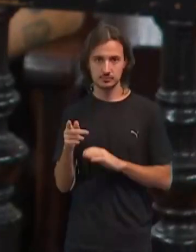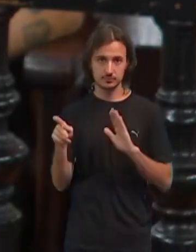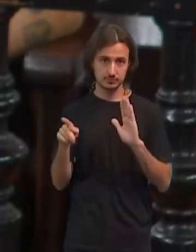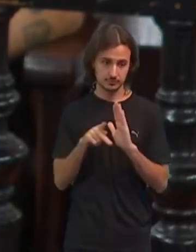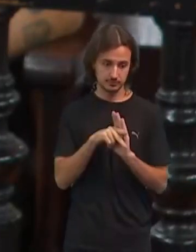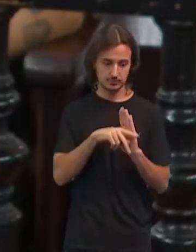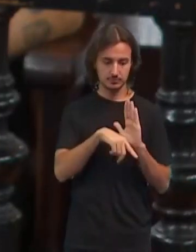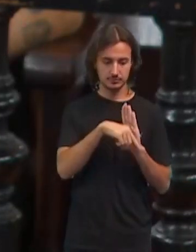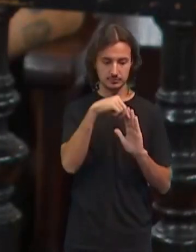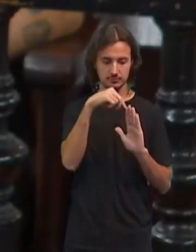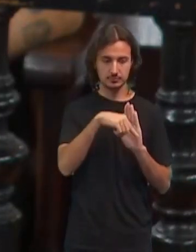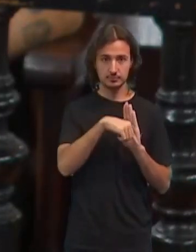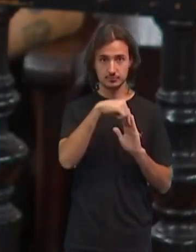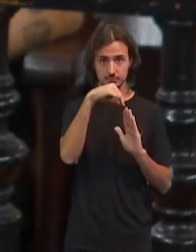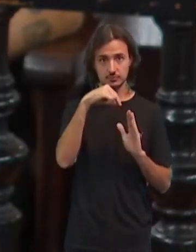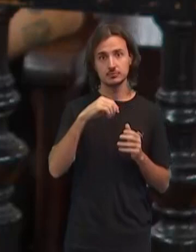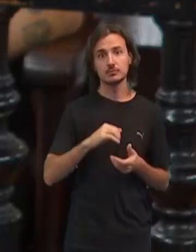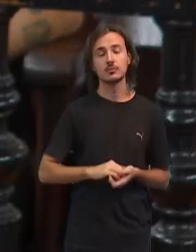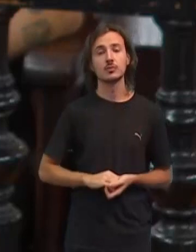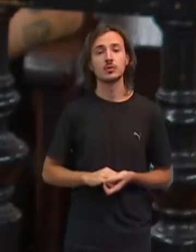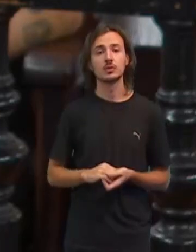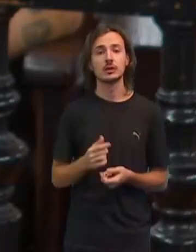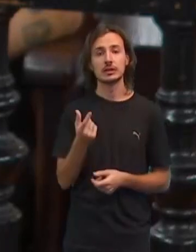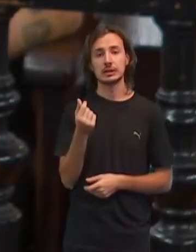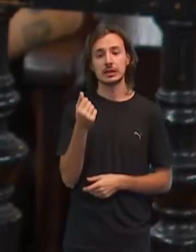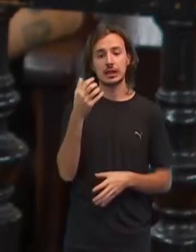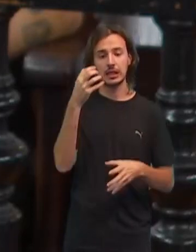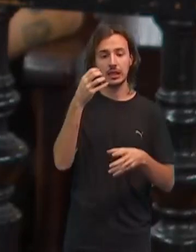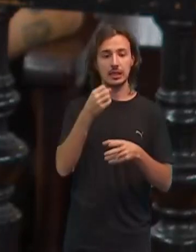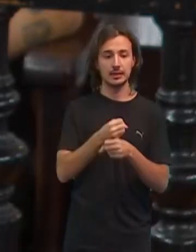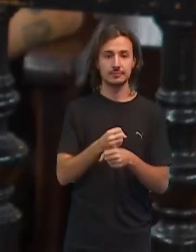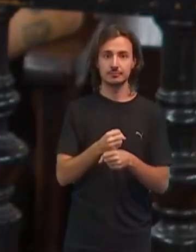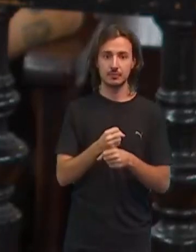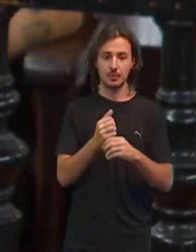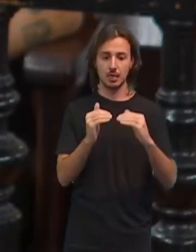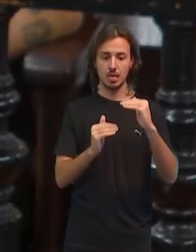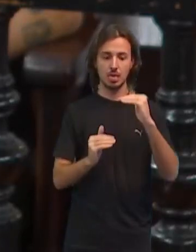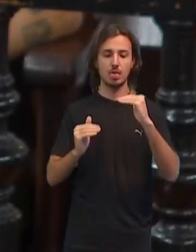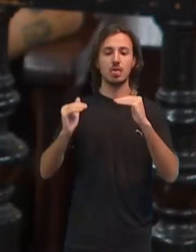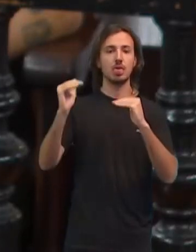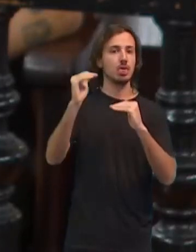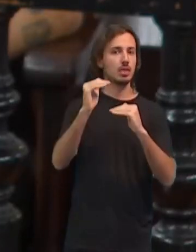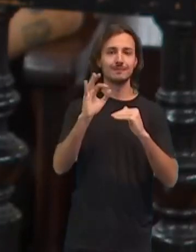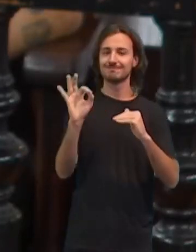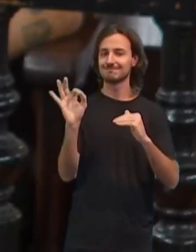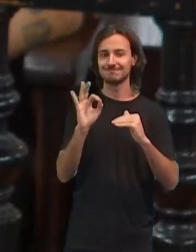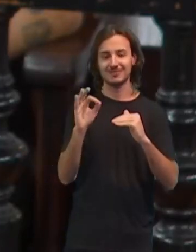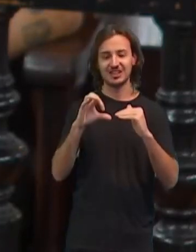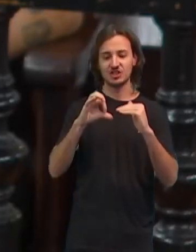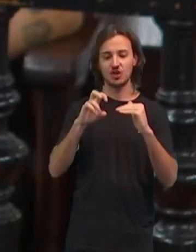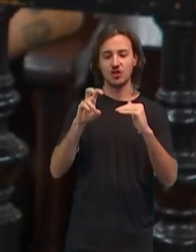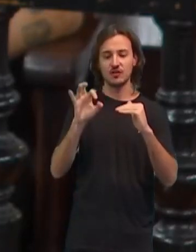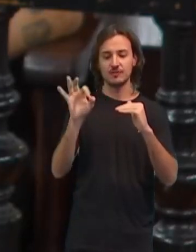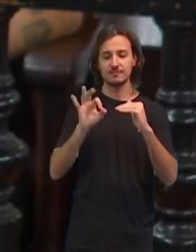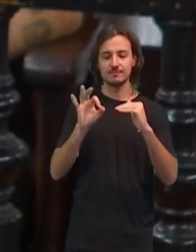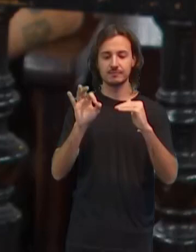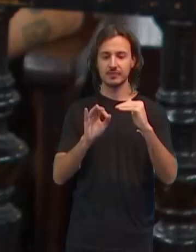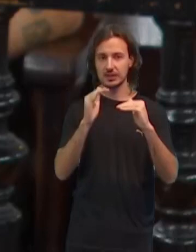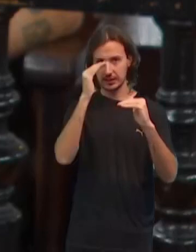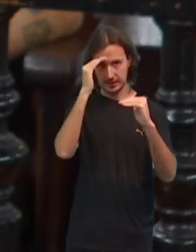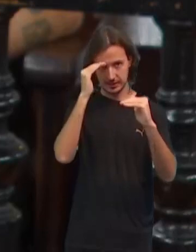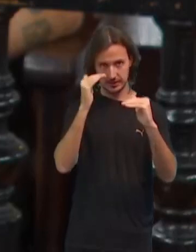Federal, o total das despesas correntes não exceder o percentual de 95% em relação ao